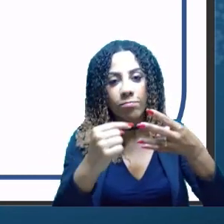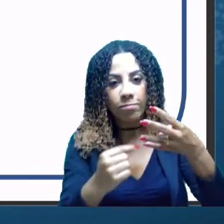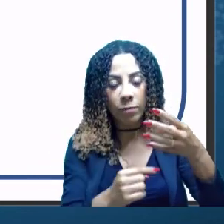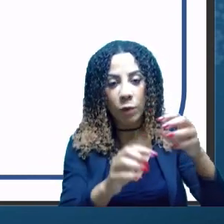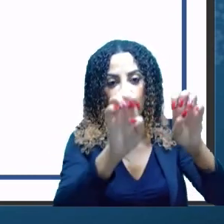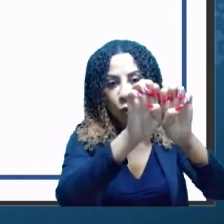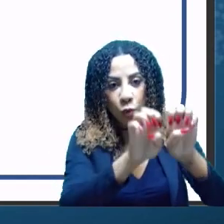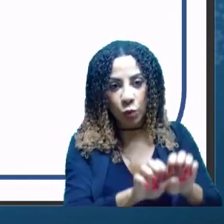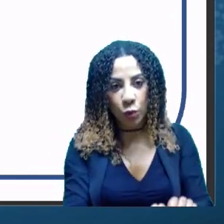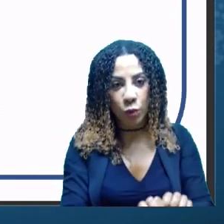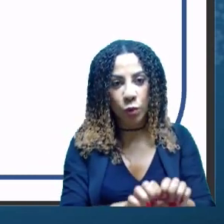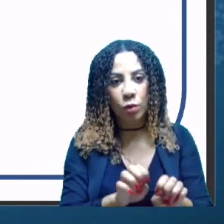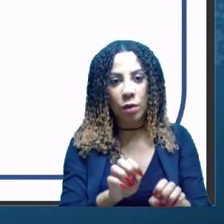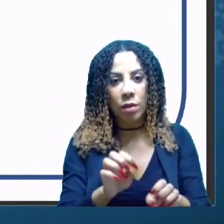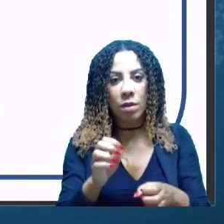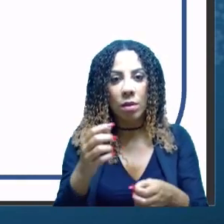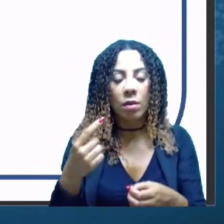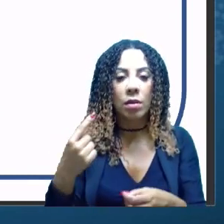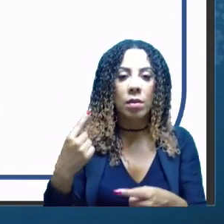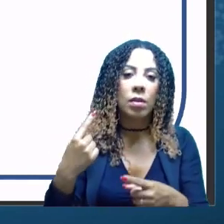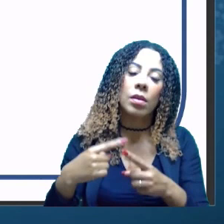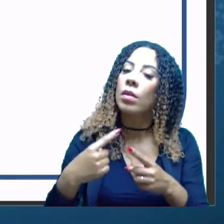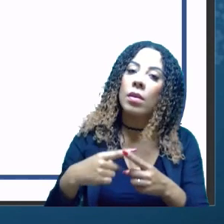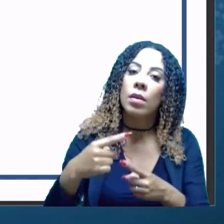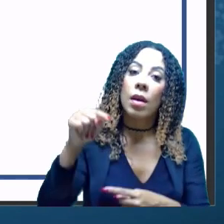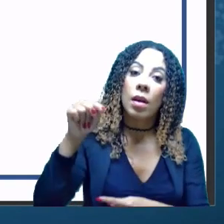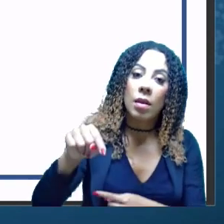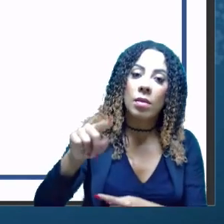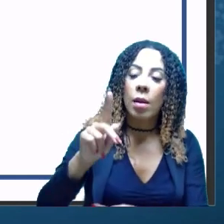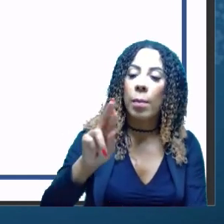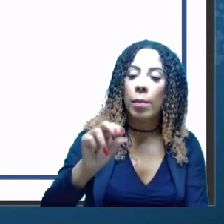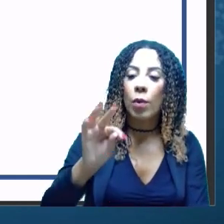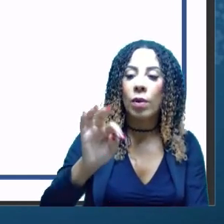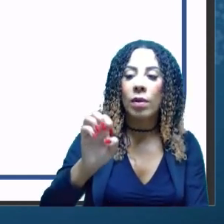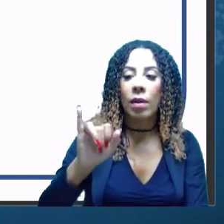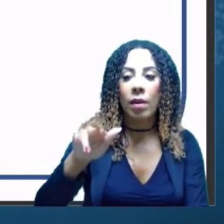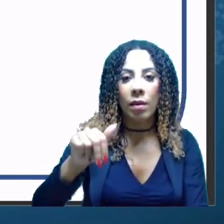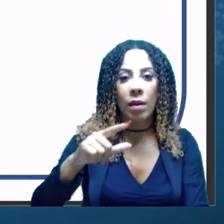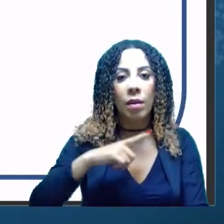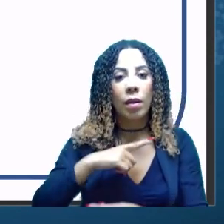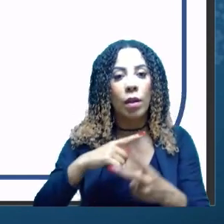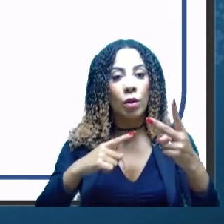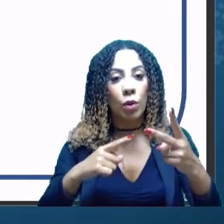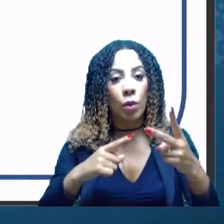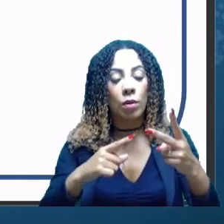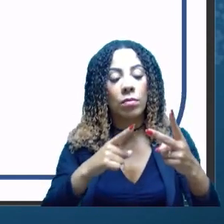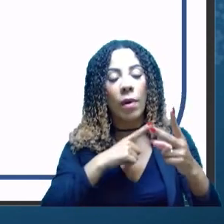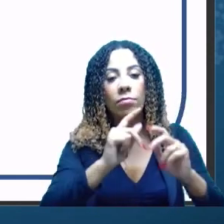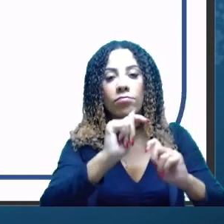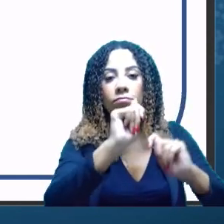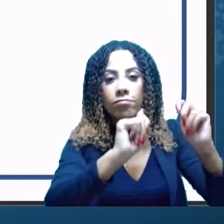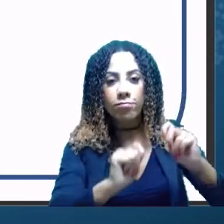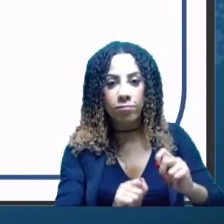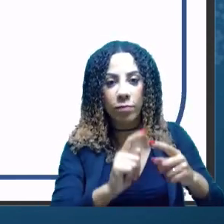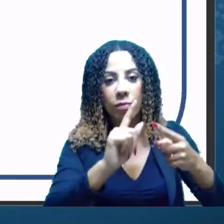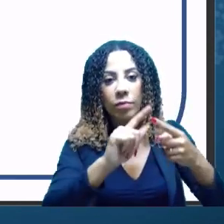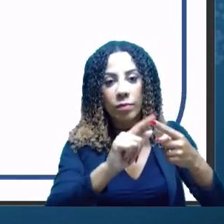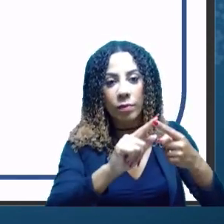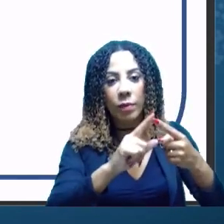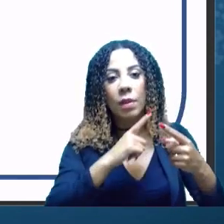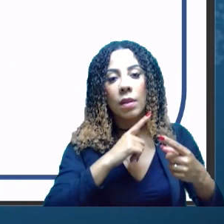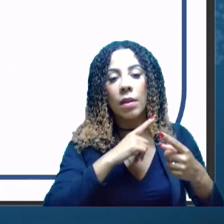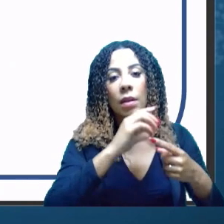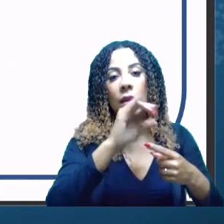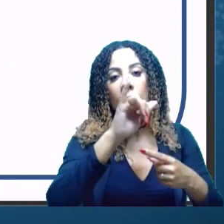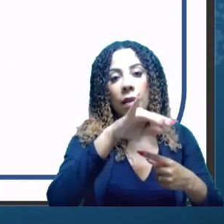de nucleocapsídeo, a proteína N. Essa proteína ela apresenta 2 domínios conservados, o domínio N-terminal e o domínio C-terminal, que